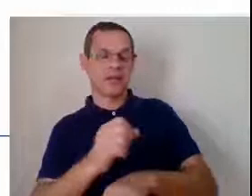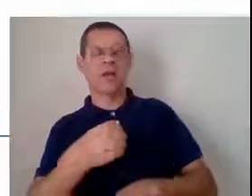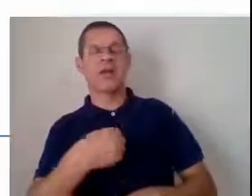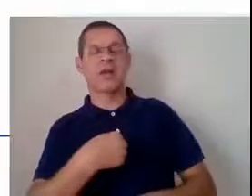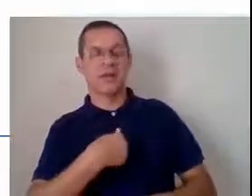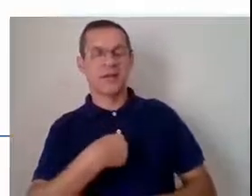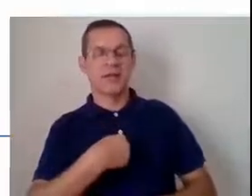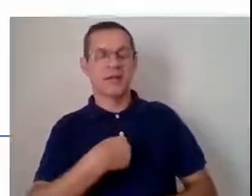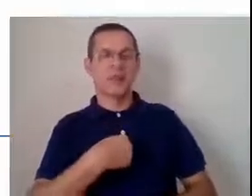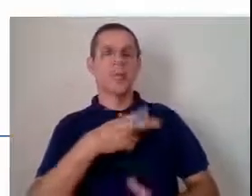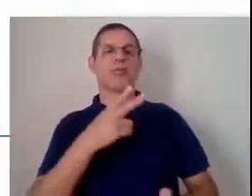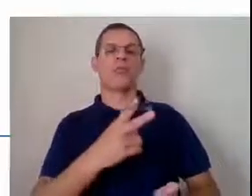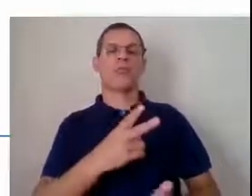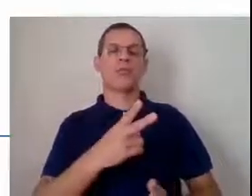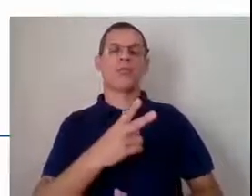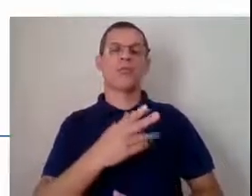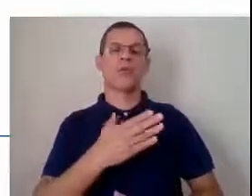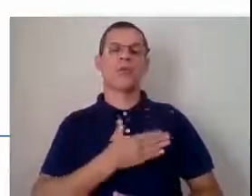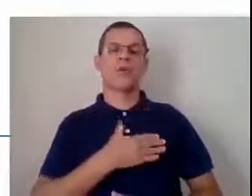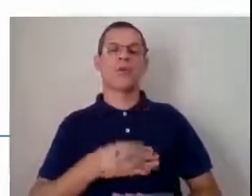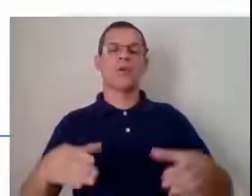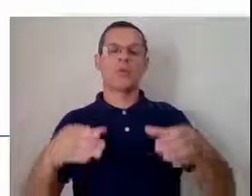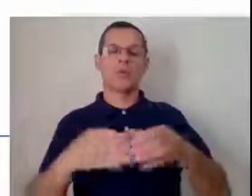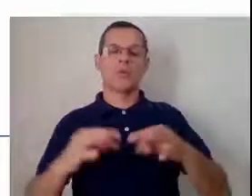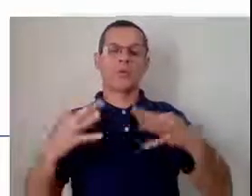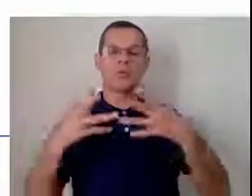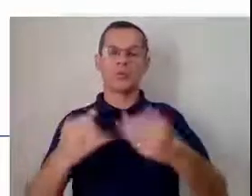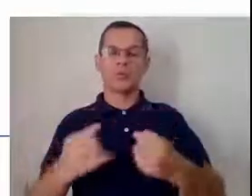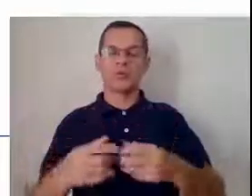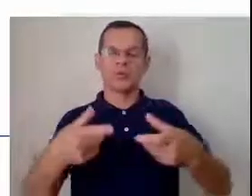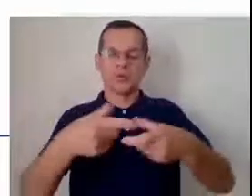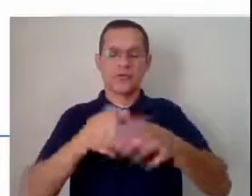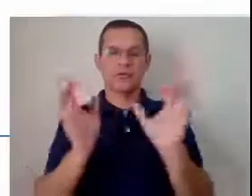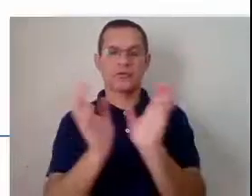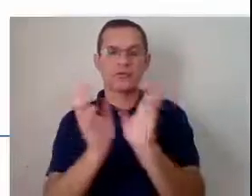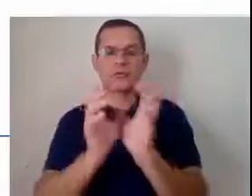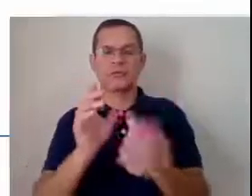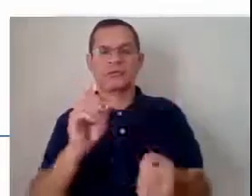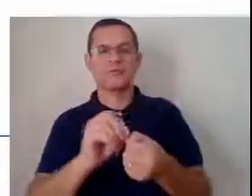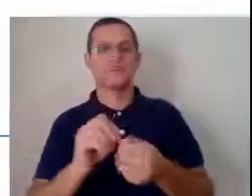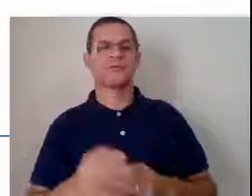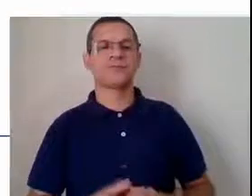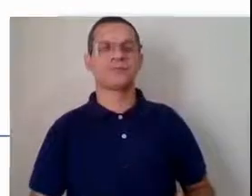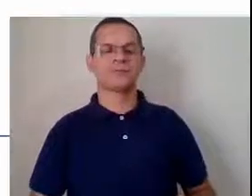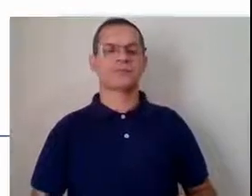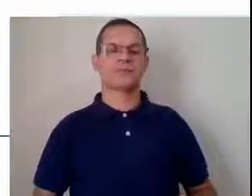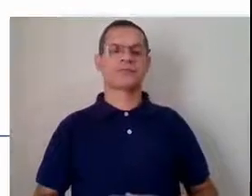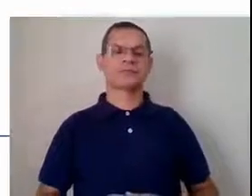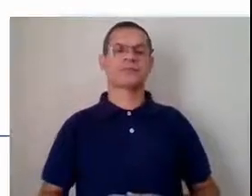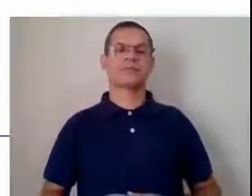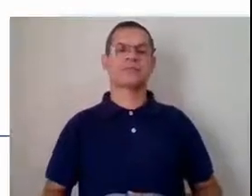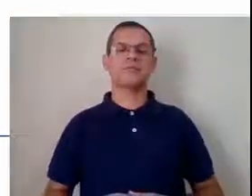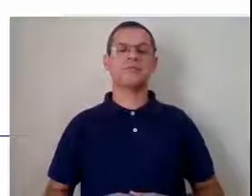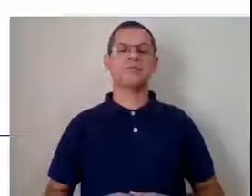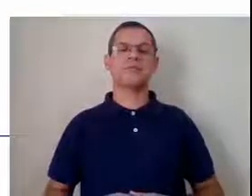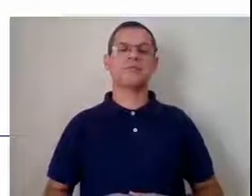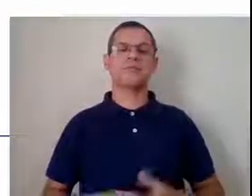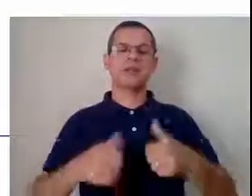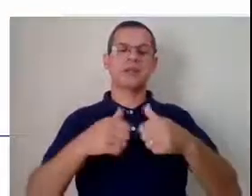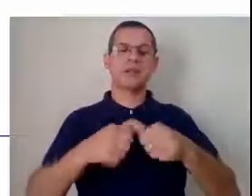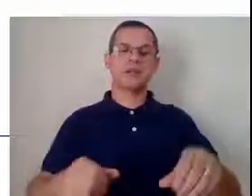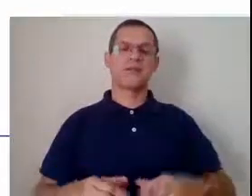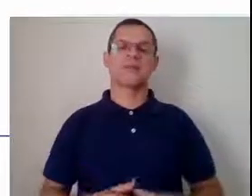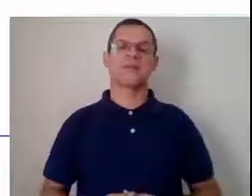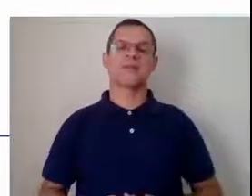sei que meu conjunto, todos os subconjuntos formados são aqueles ali,